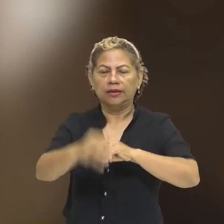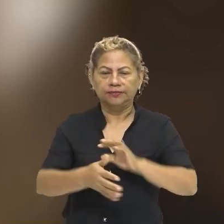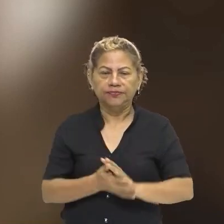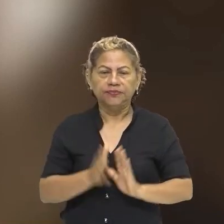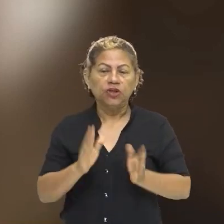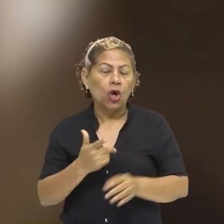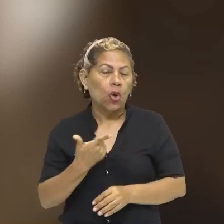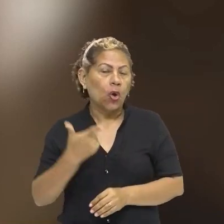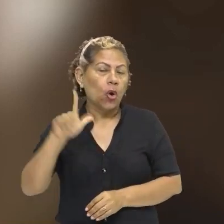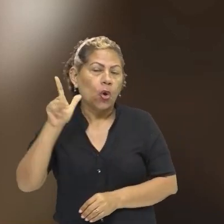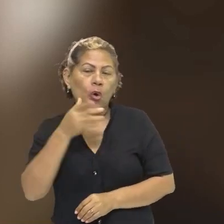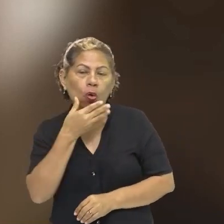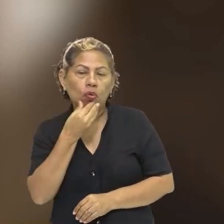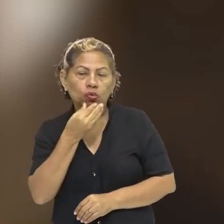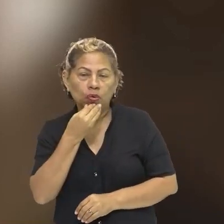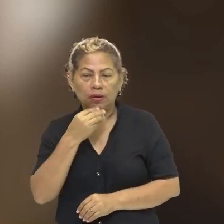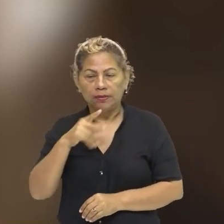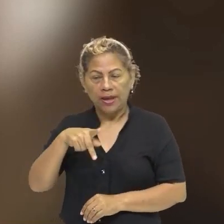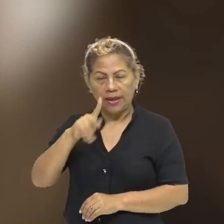Kepler,